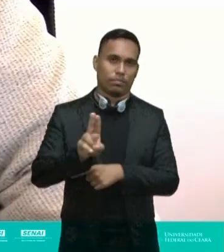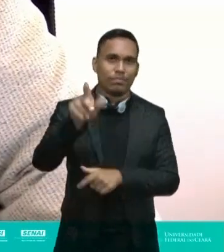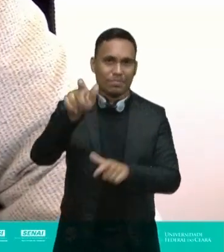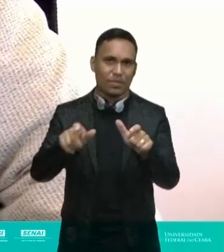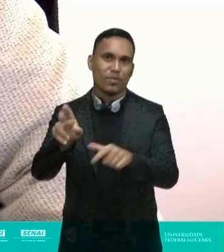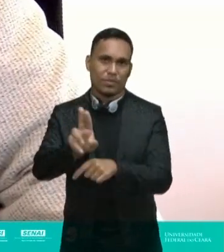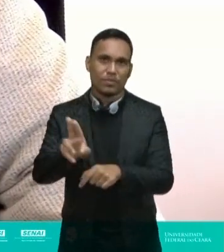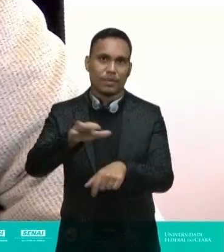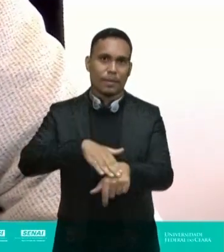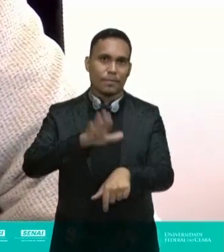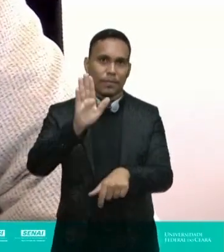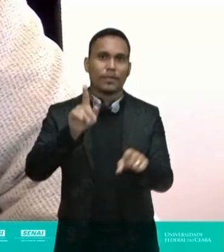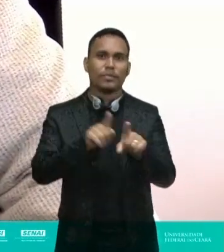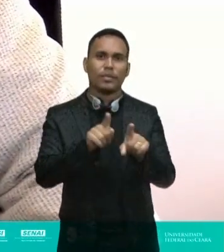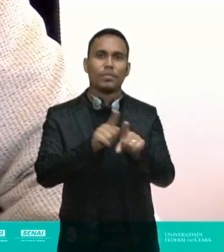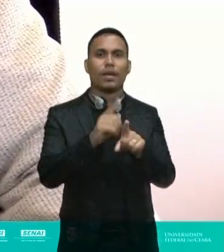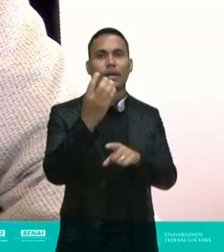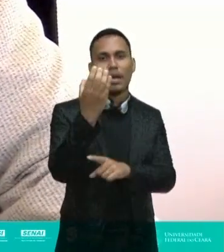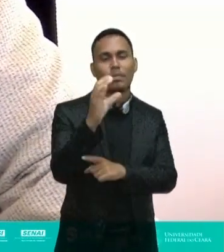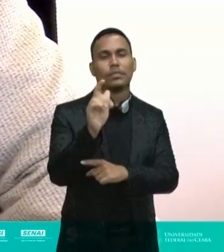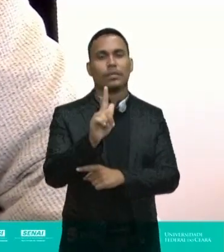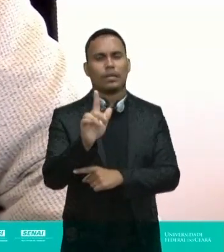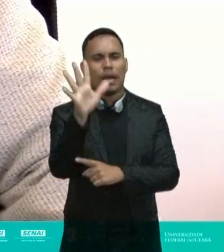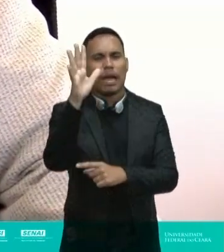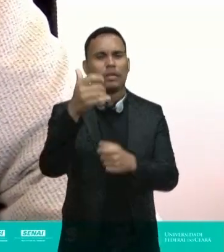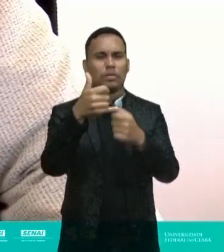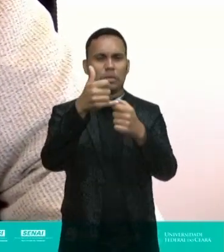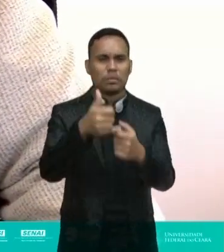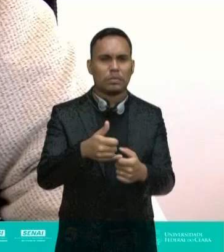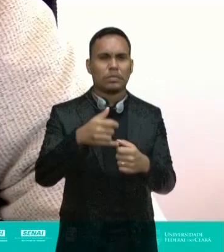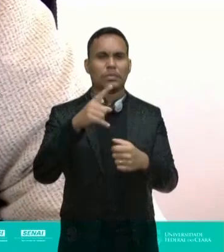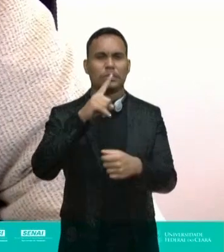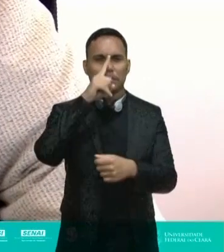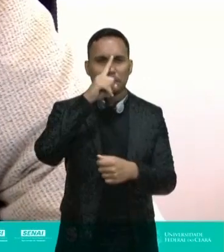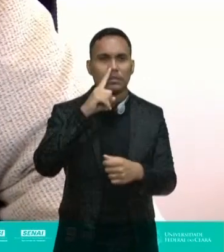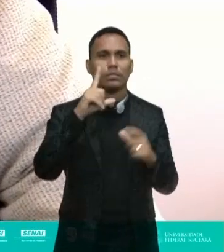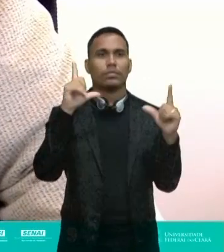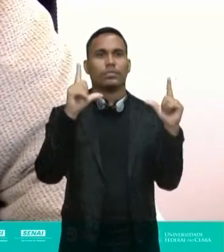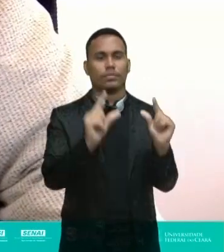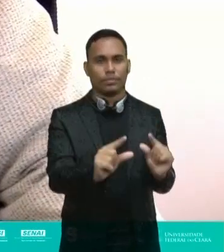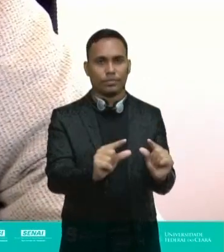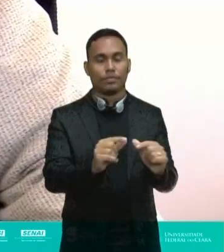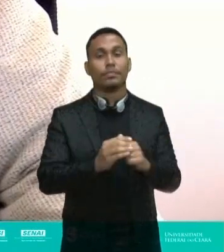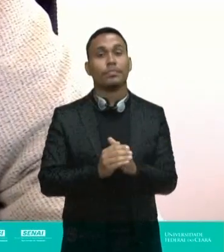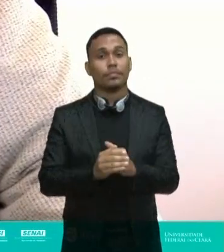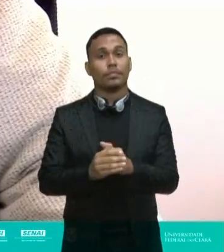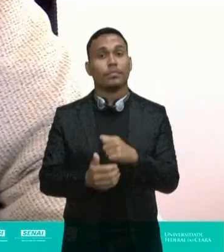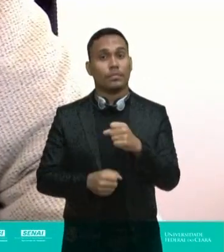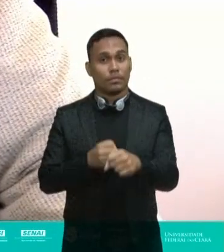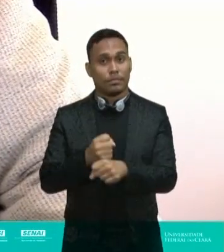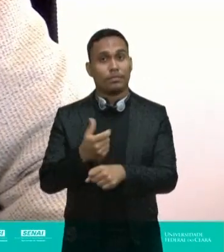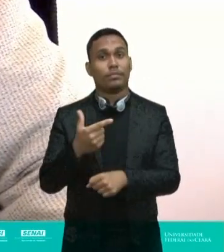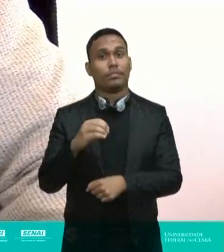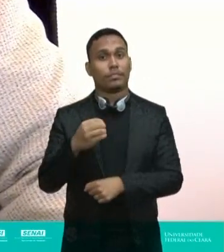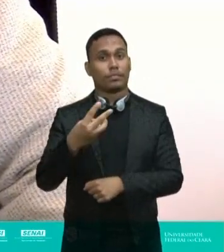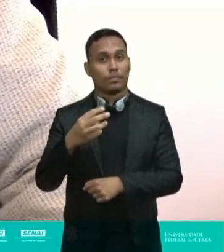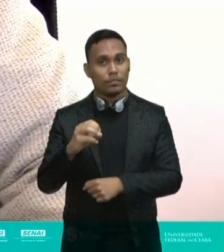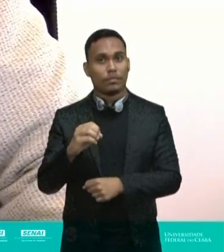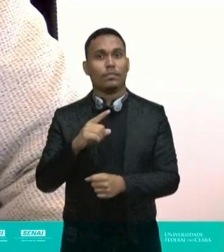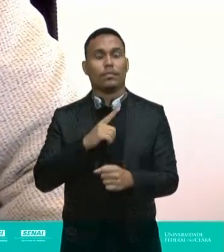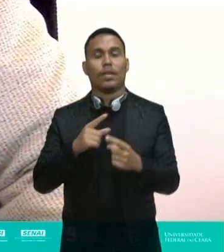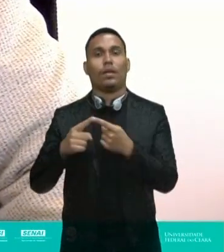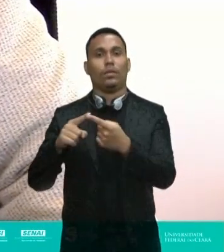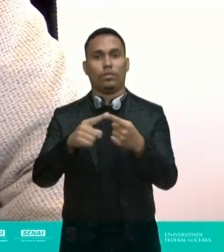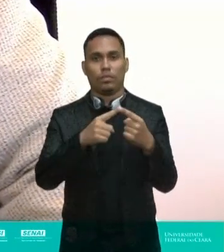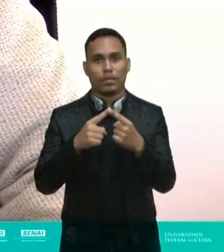uma aposta na descarbonização de gases e combustíveis. A estratégia de Portugal para o Horizonte 2030 assenta numa combinação de